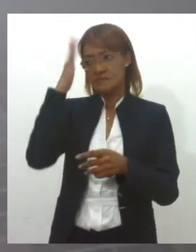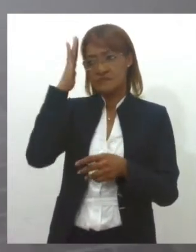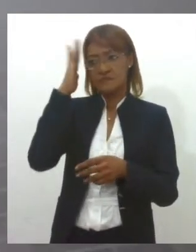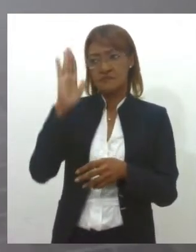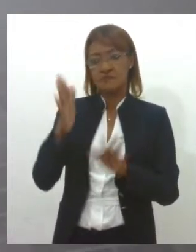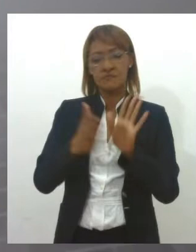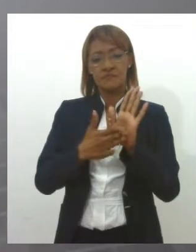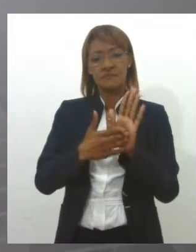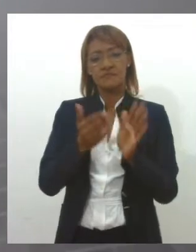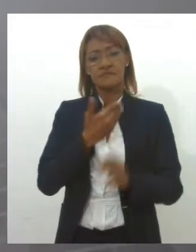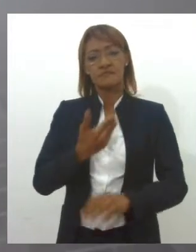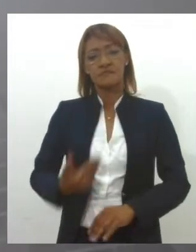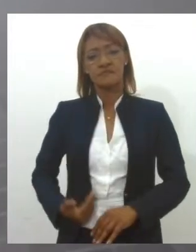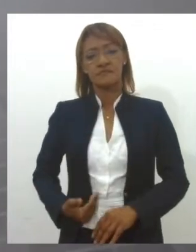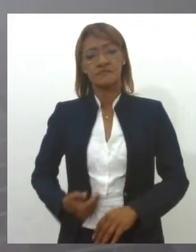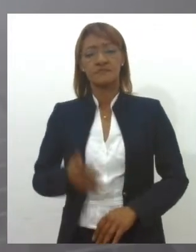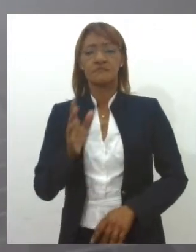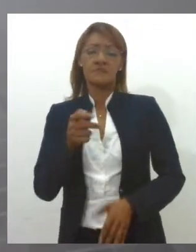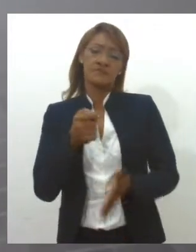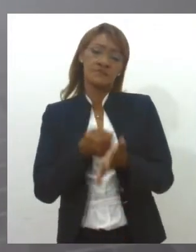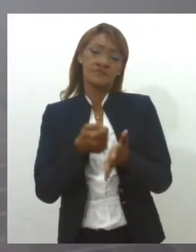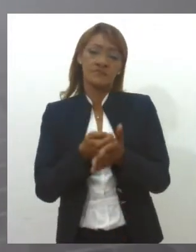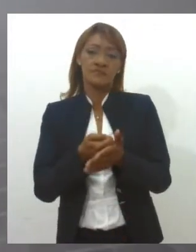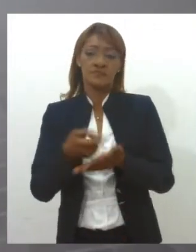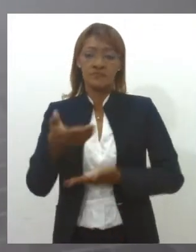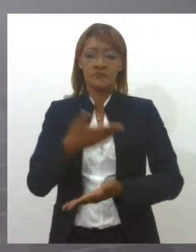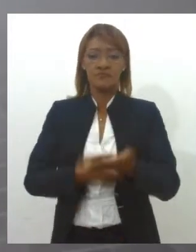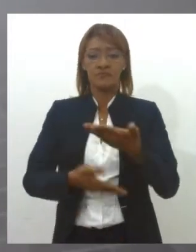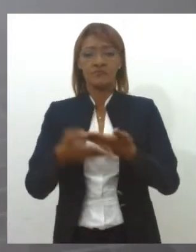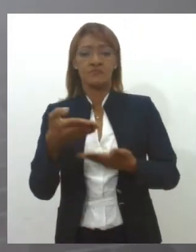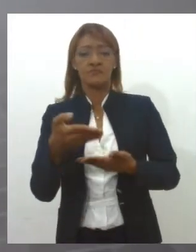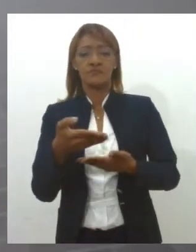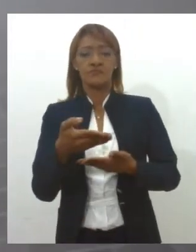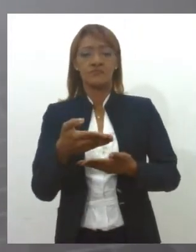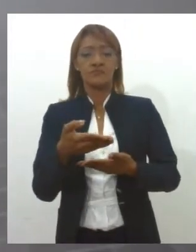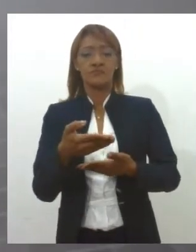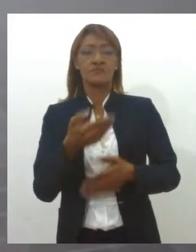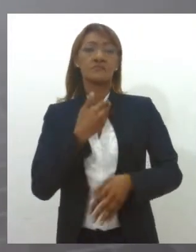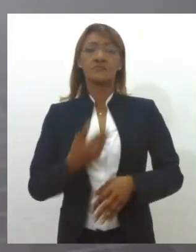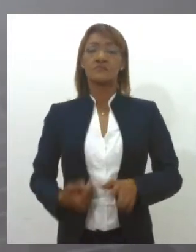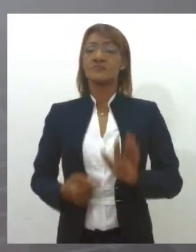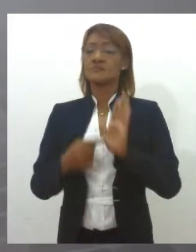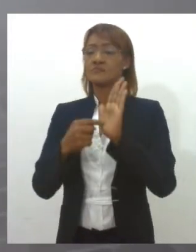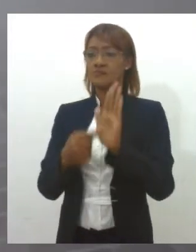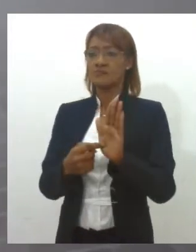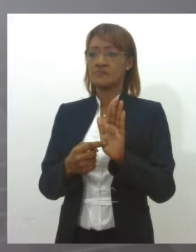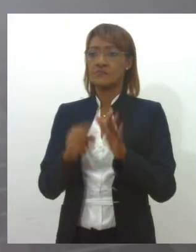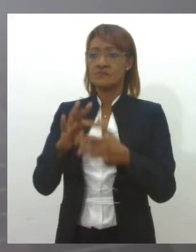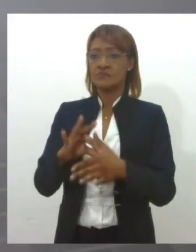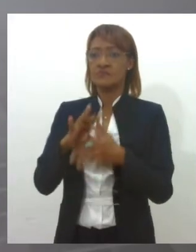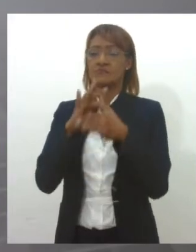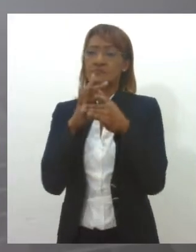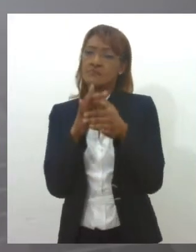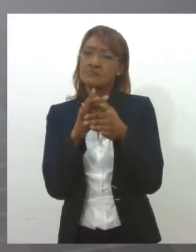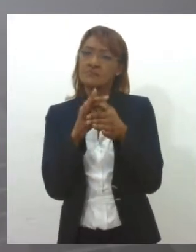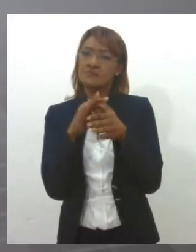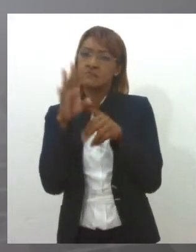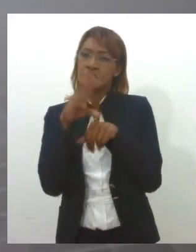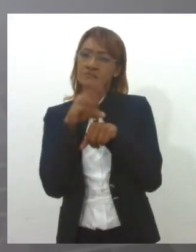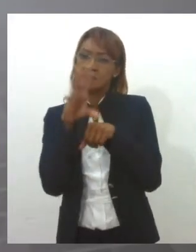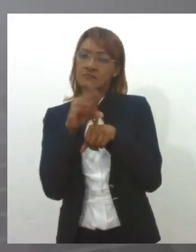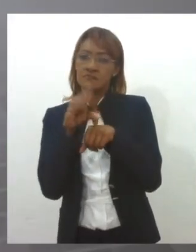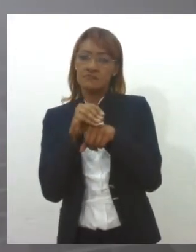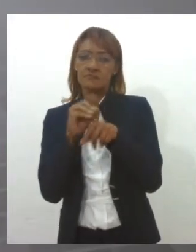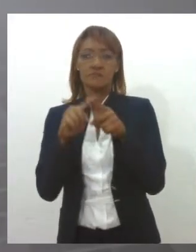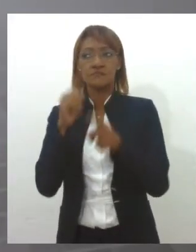portanto é um processo que exige um vai-e-vem o governo apresenta a categoria as lideranças ouvir mas ajuda não se não podem